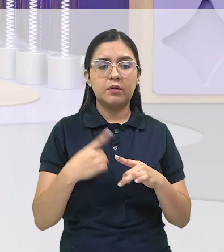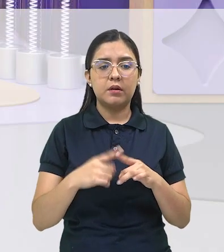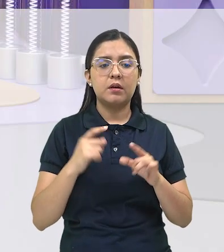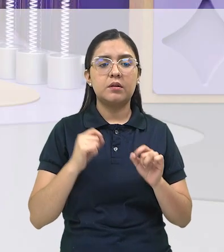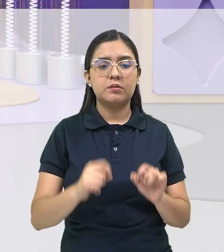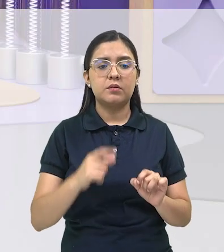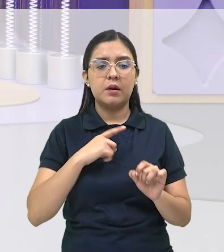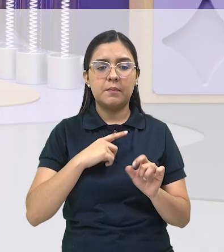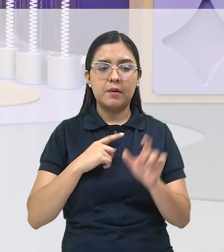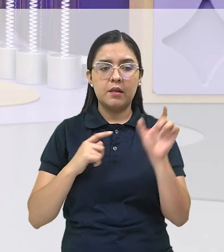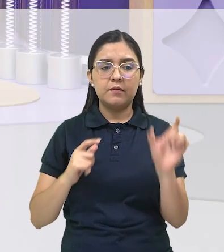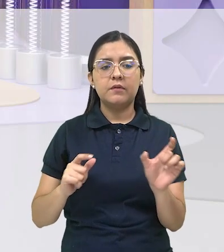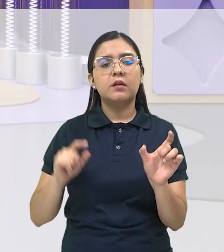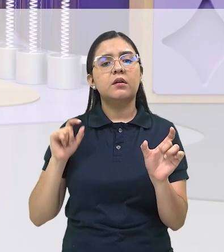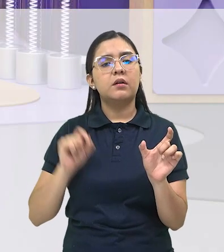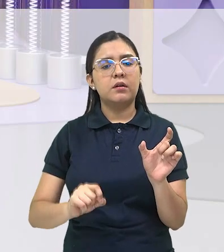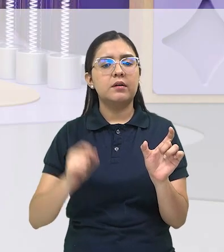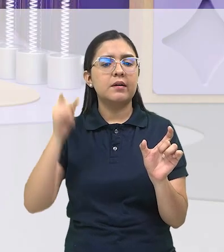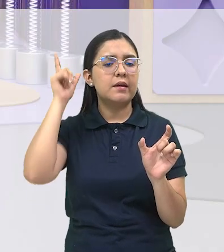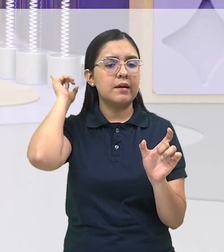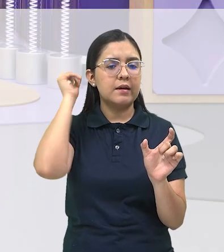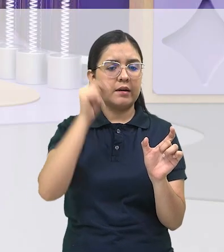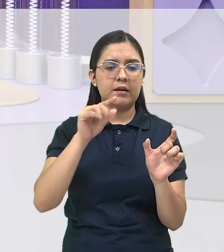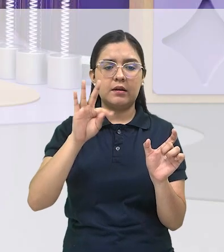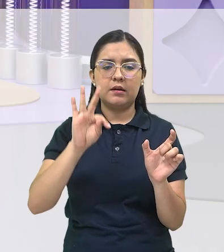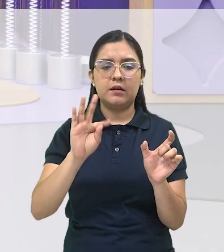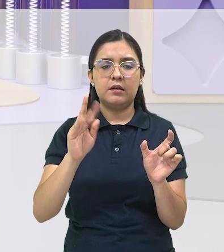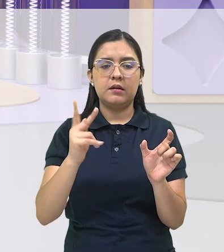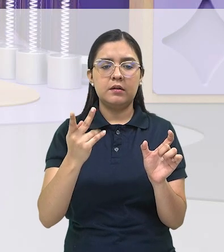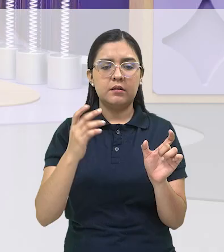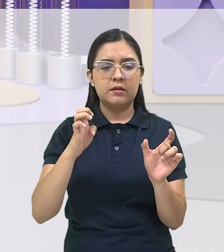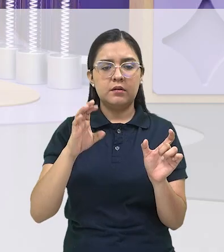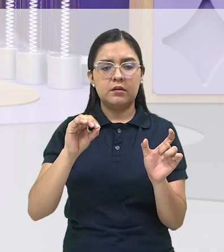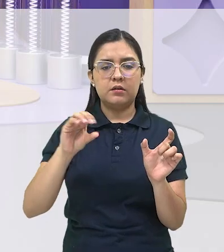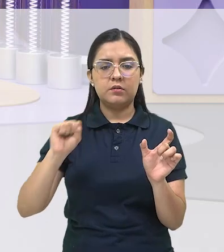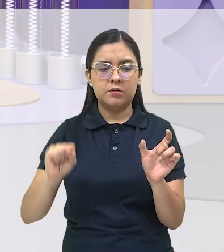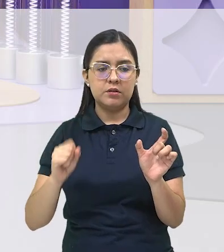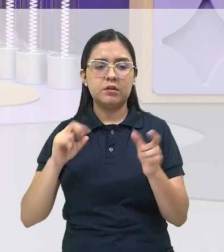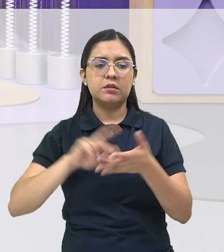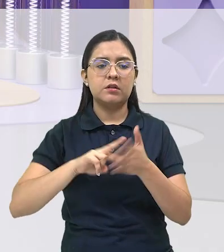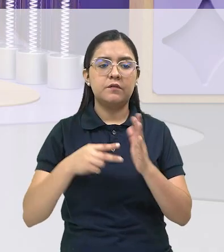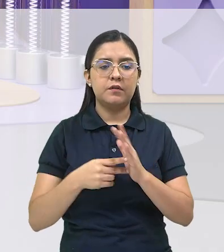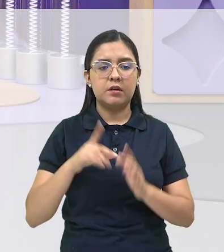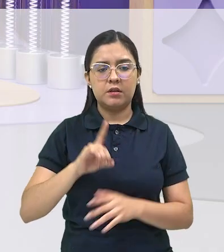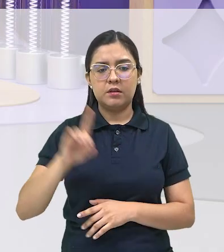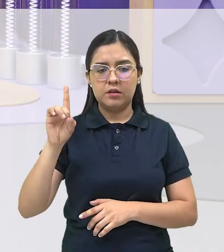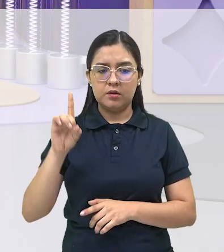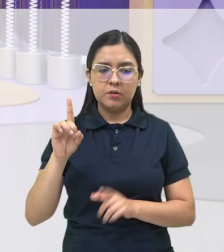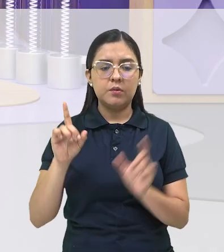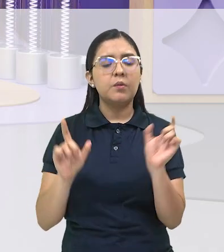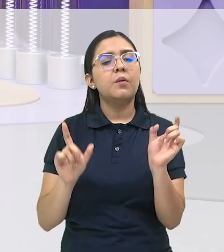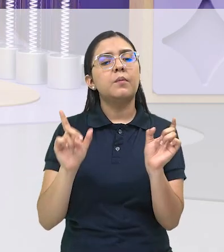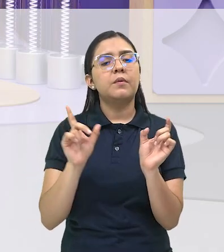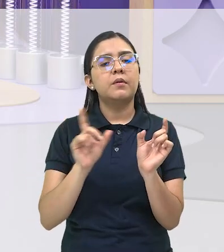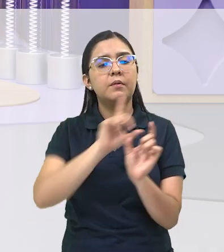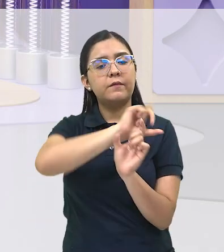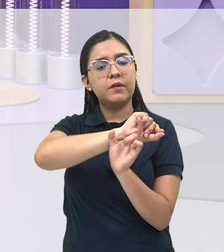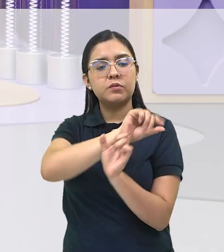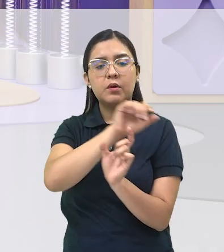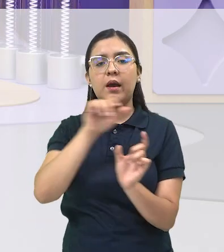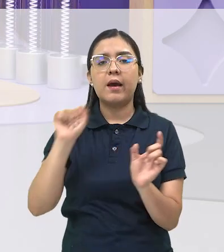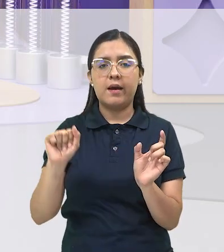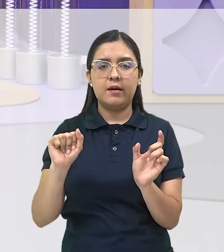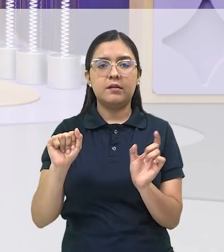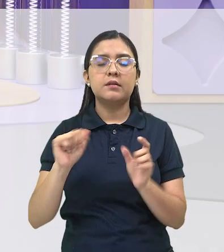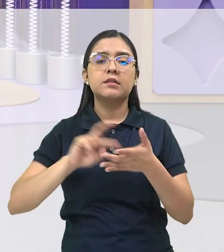composição integra a palavra grega theos, que significa Deus, e o prefixo a, que indica